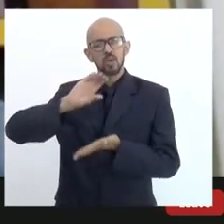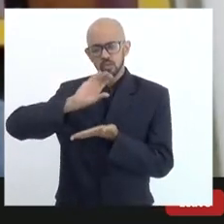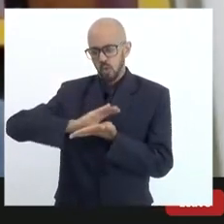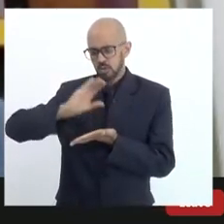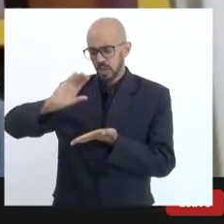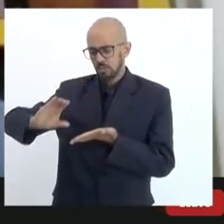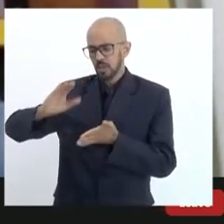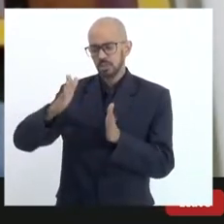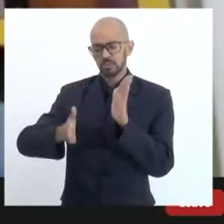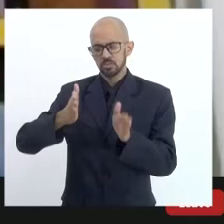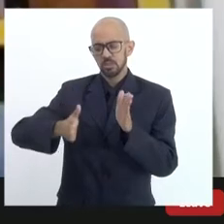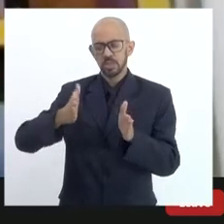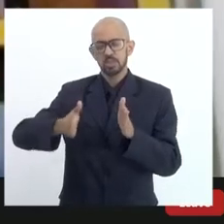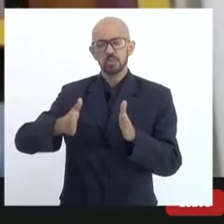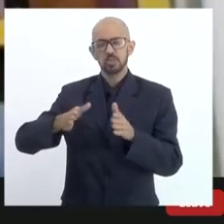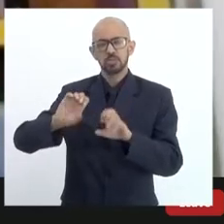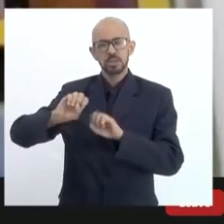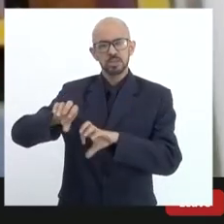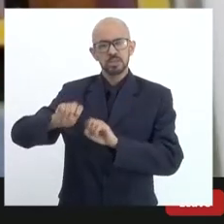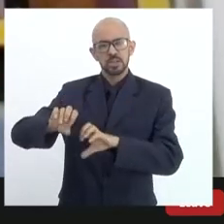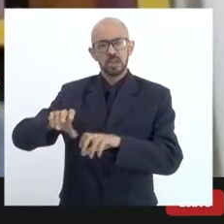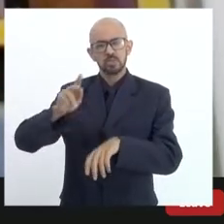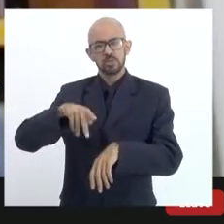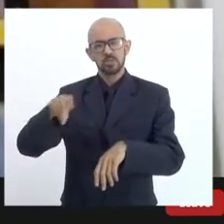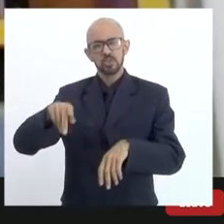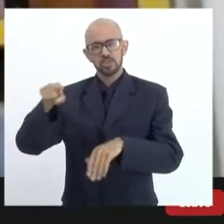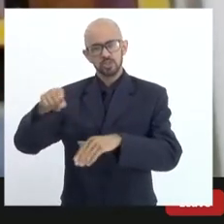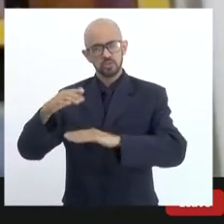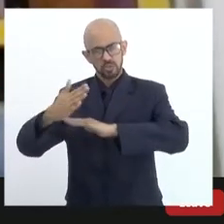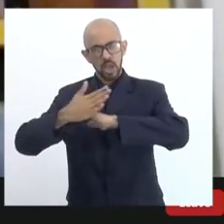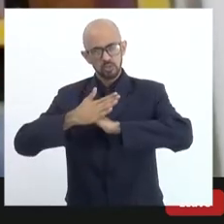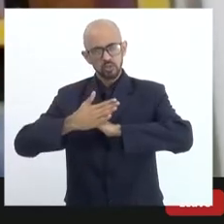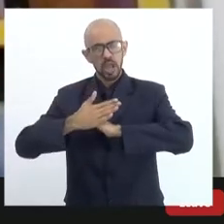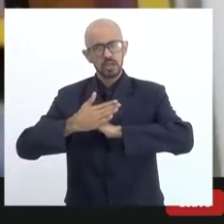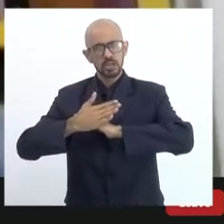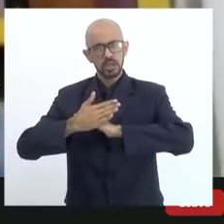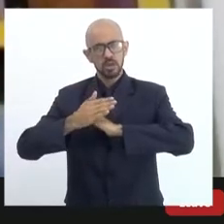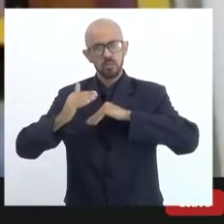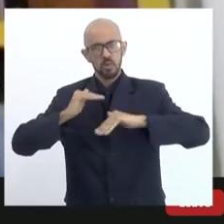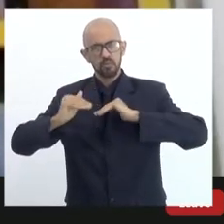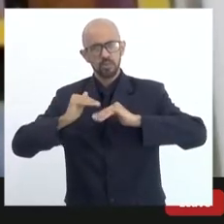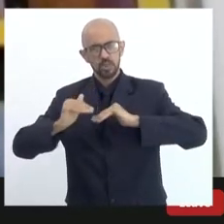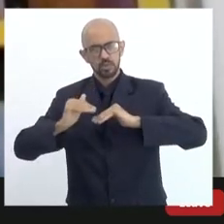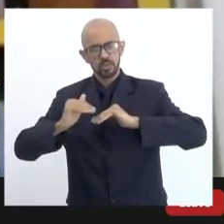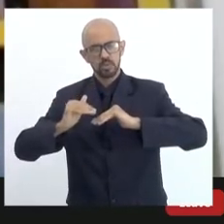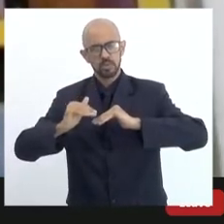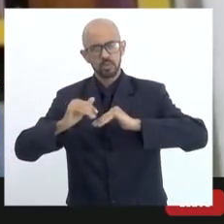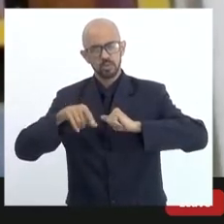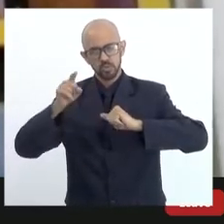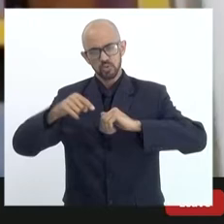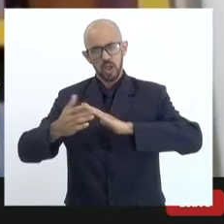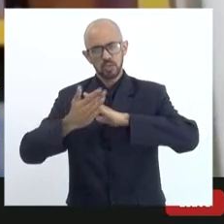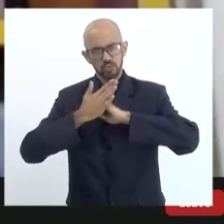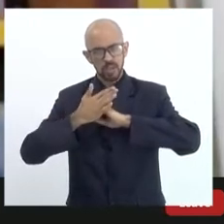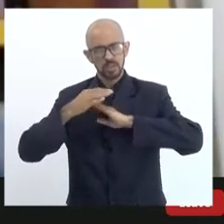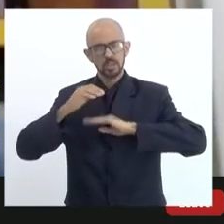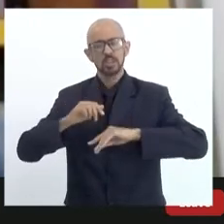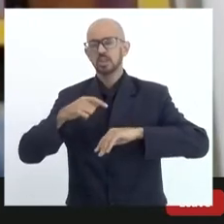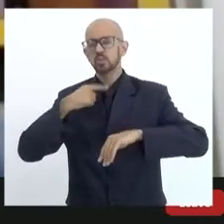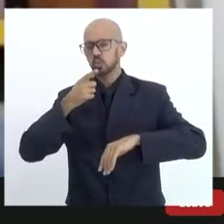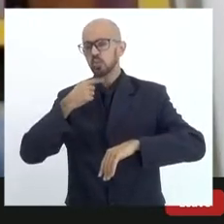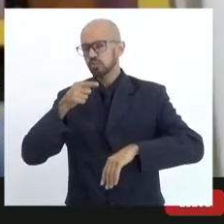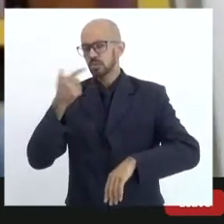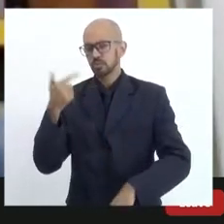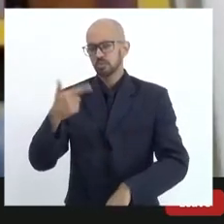quando foi para capacitar os professores. Isso ajudaria muito, né? Eu não tenho dúvida que isso ajudaria muito do ponto de vista do combate